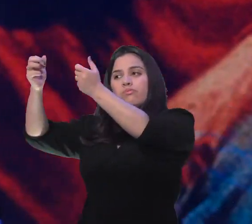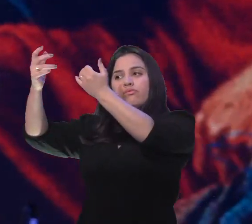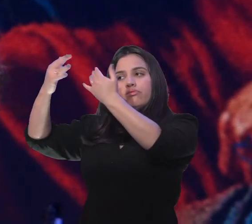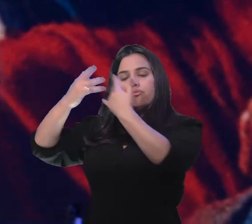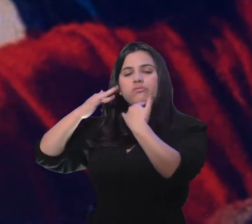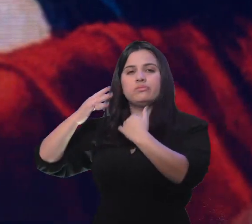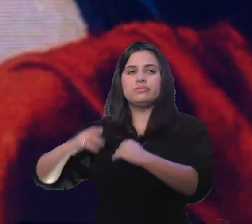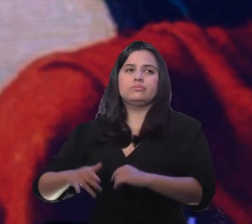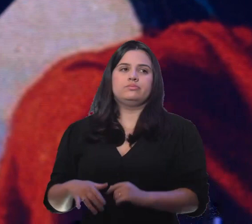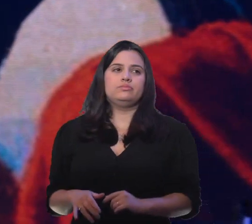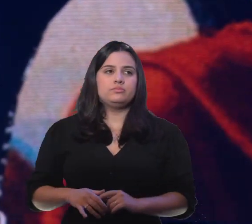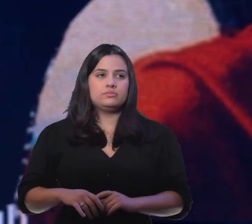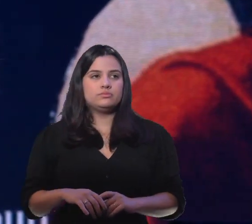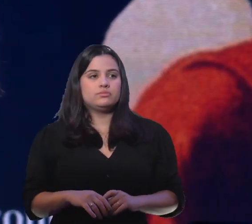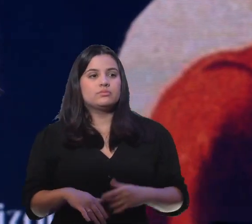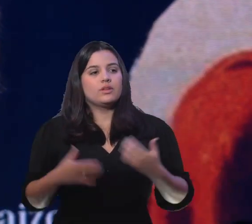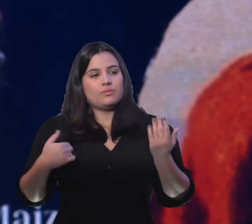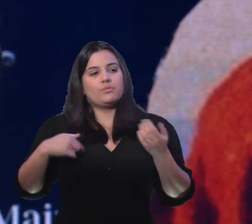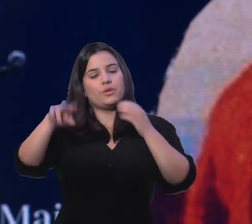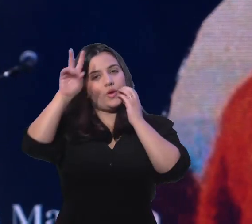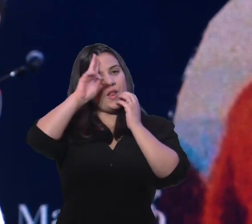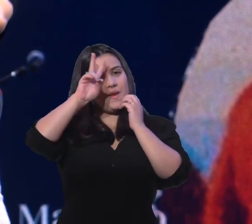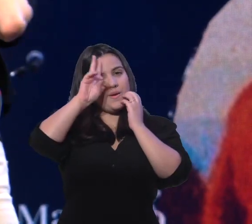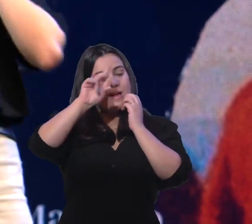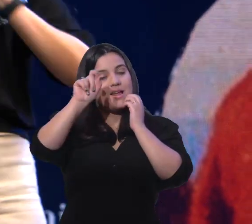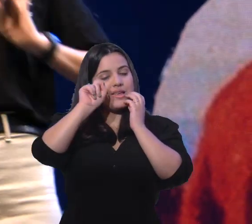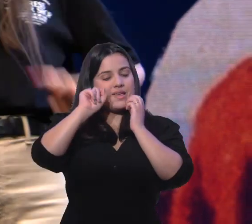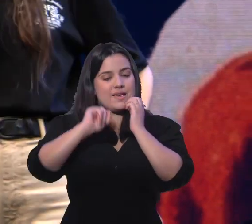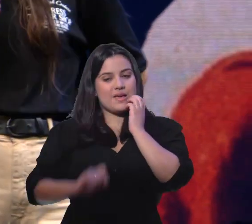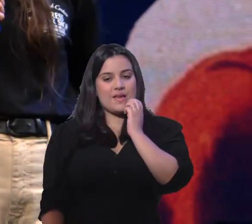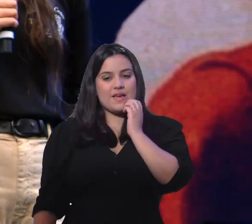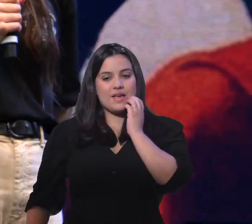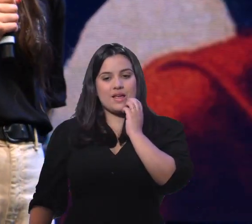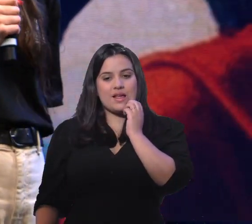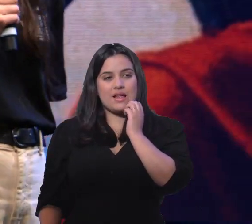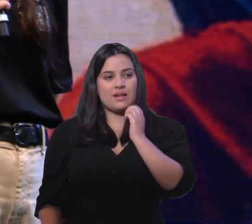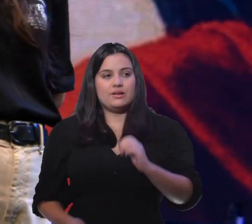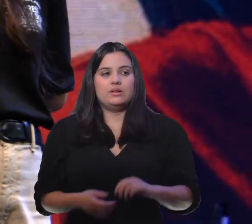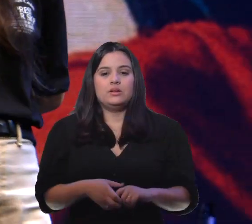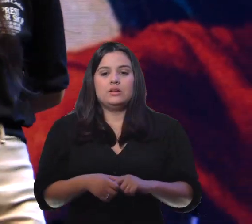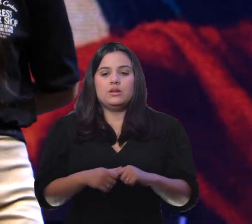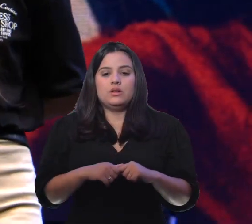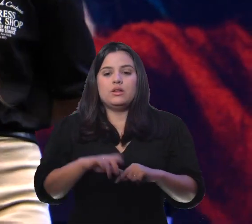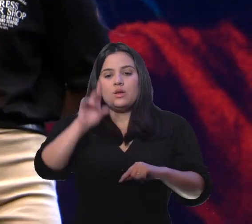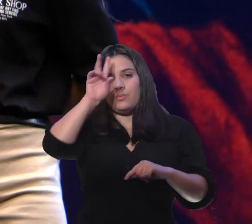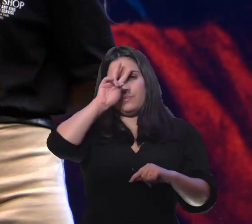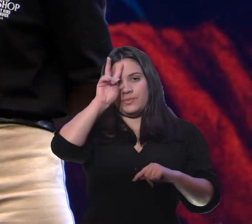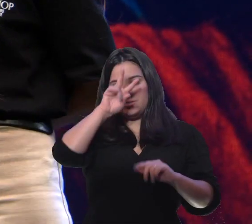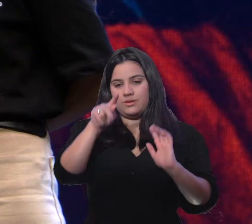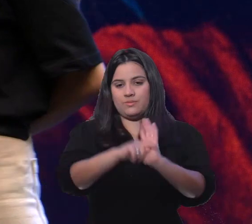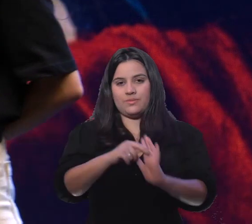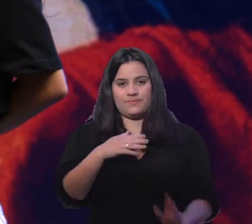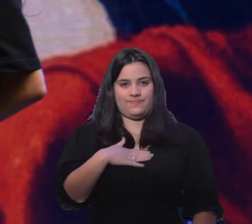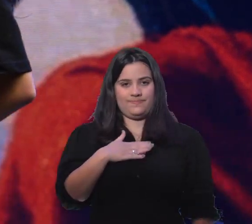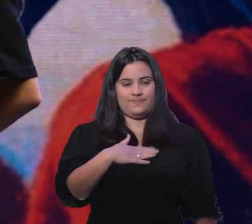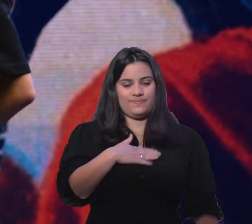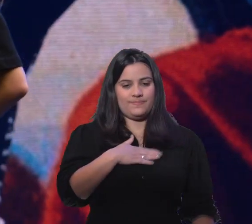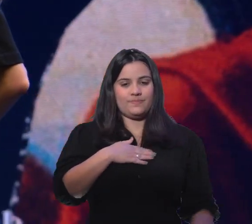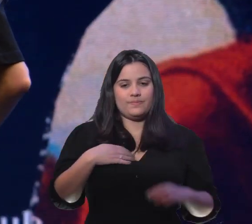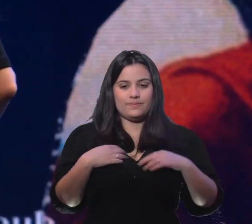nossas vidas. E eu estava lembrando de uma história minha agora, viu só?